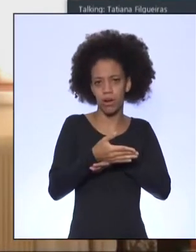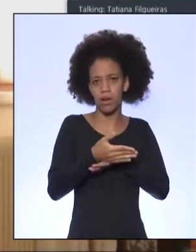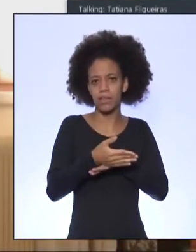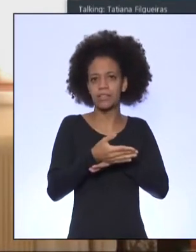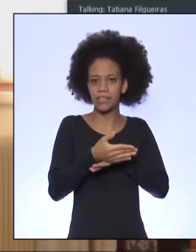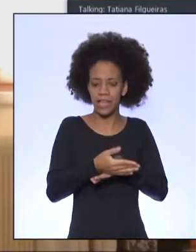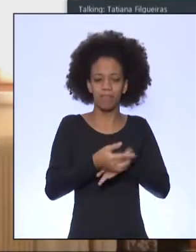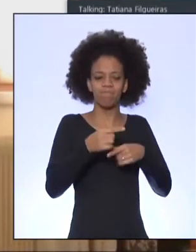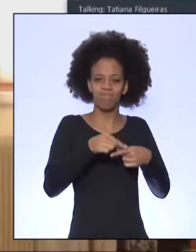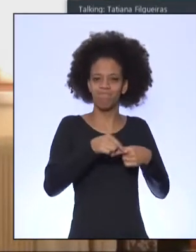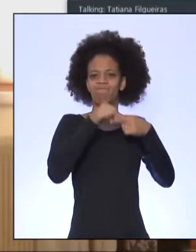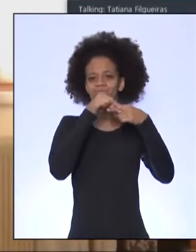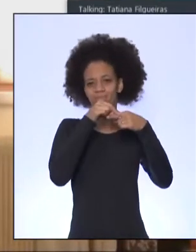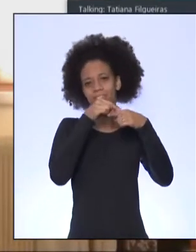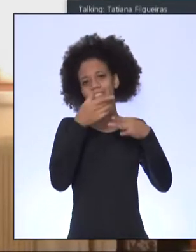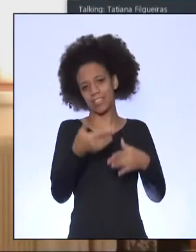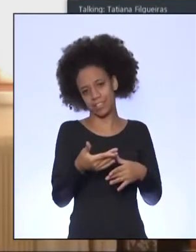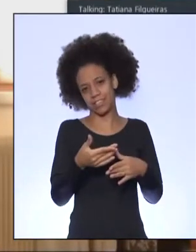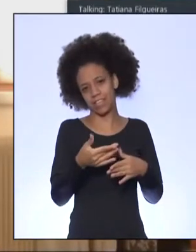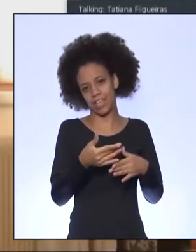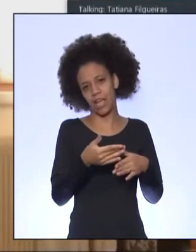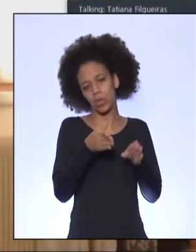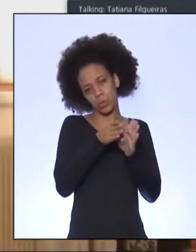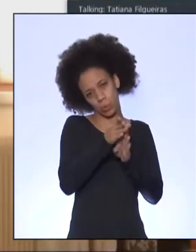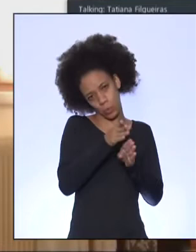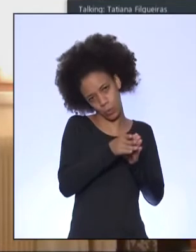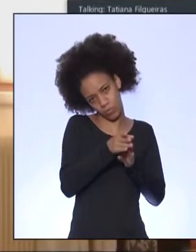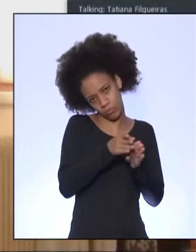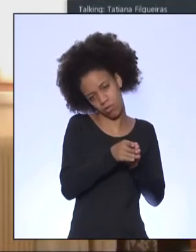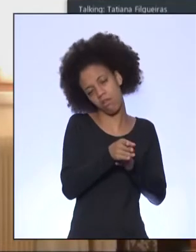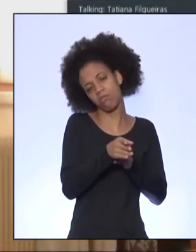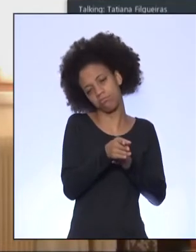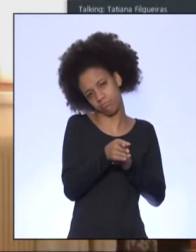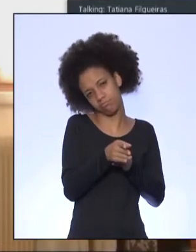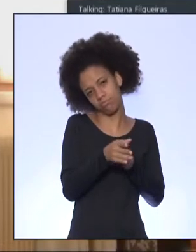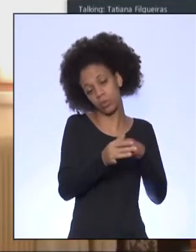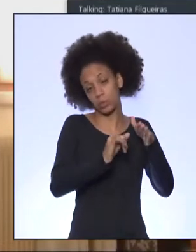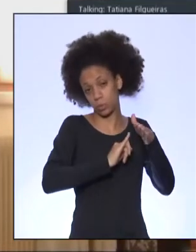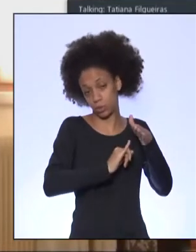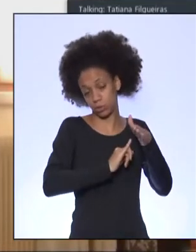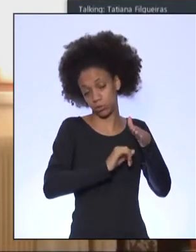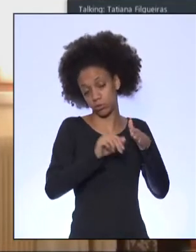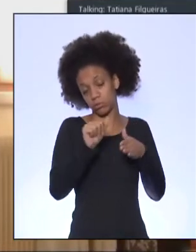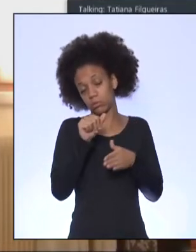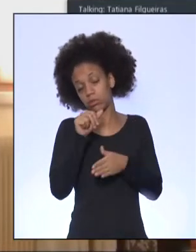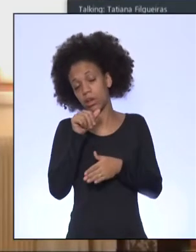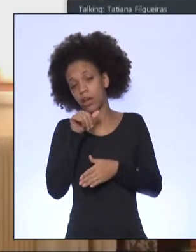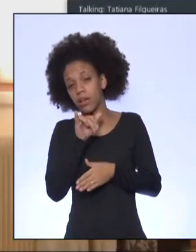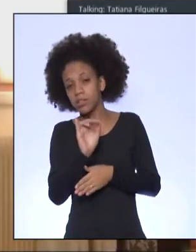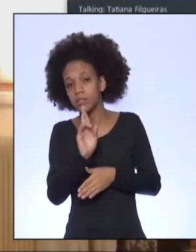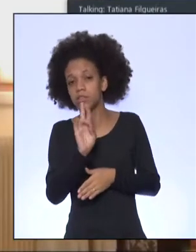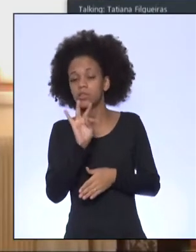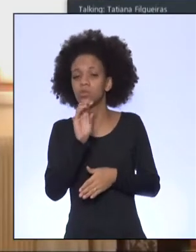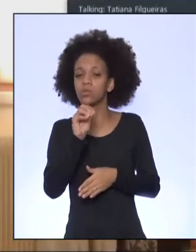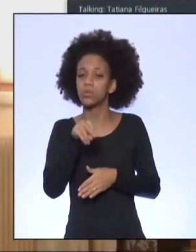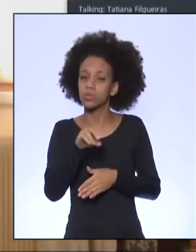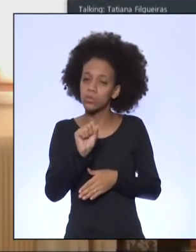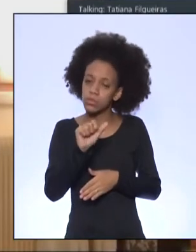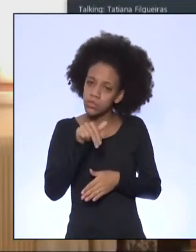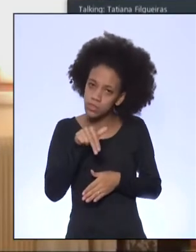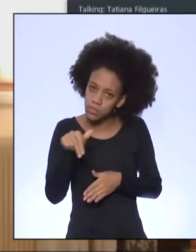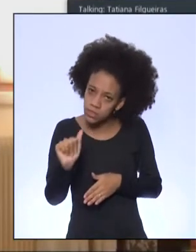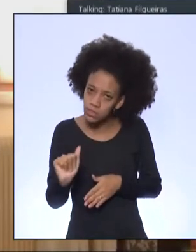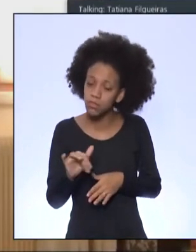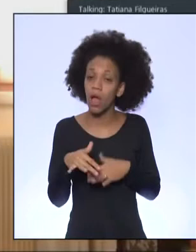nosso conselho do EduLab, né, que é o Laboratório de Inovação do Instituto Ayrton Senna. Quando ela perguntou sobre o meu currículo,